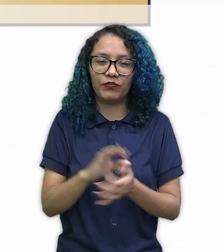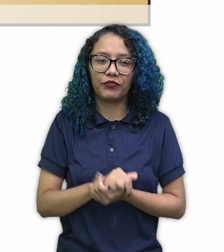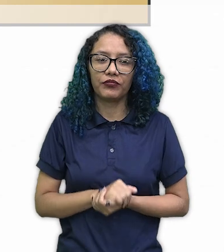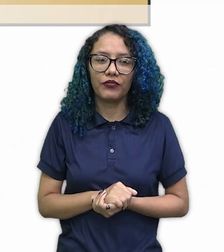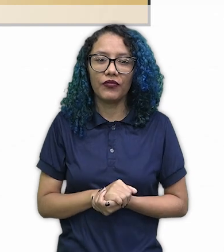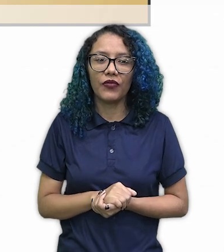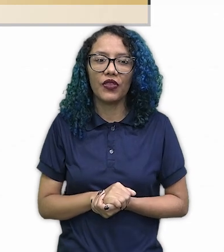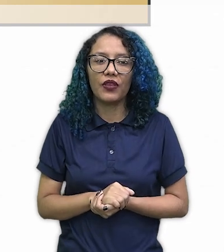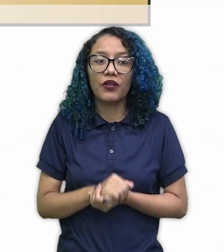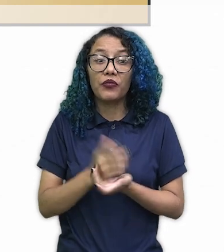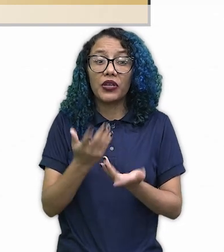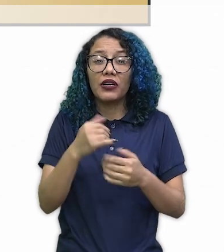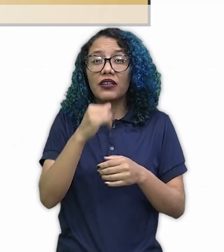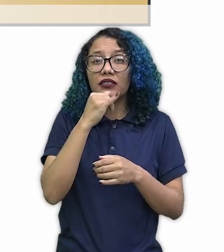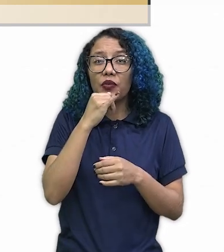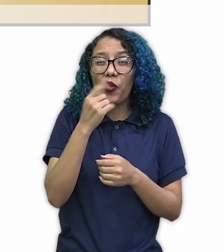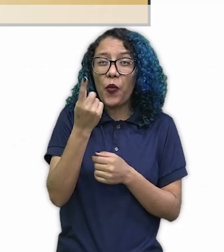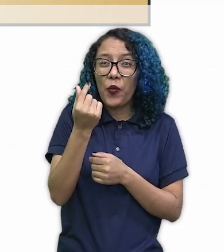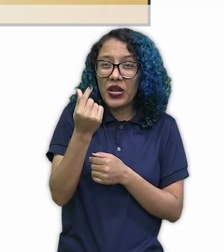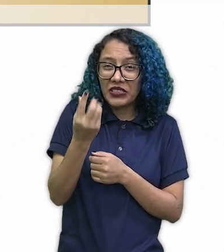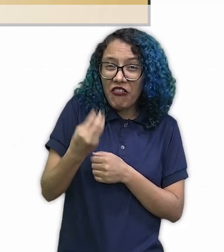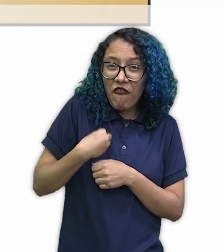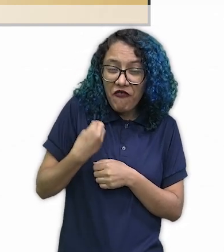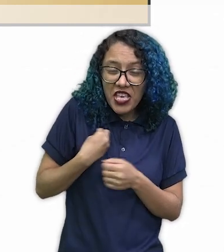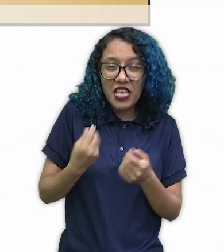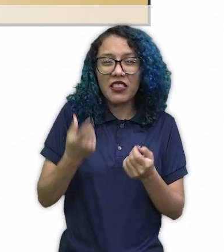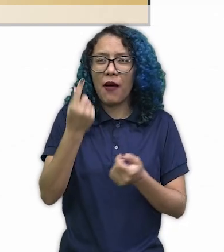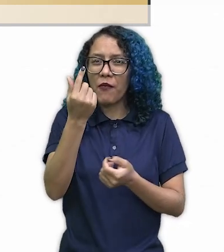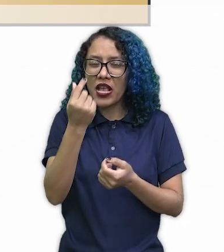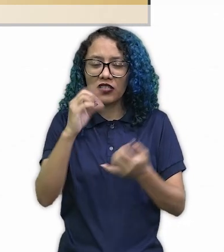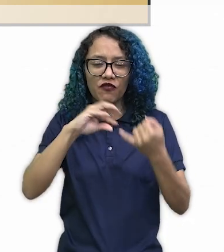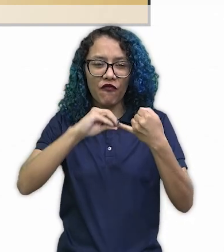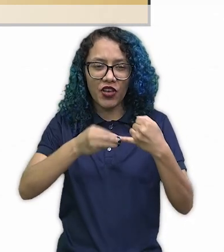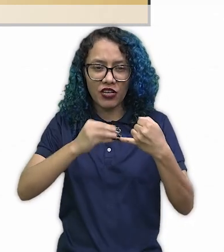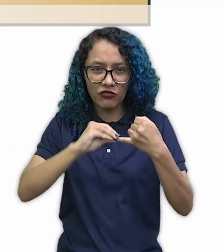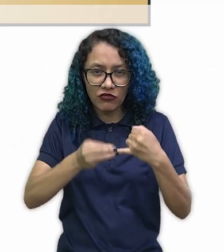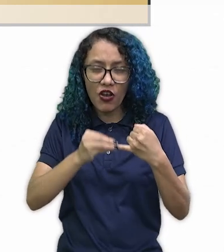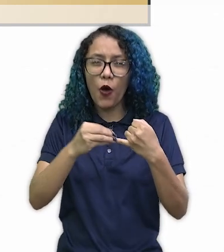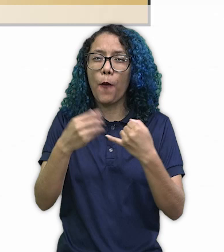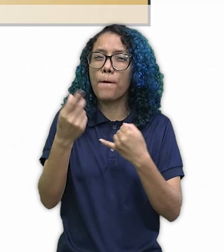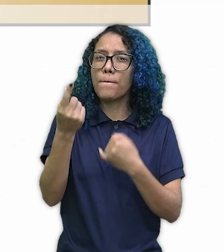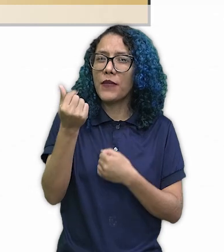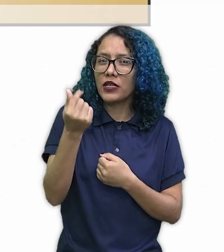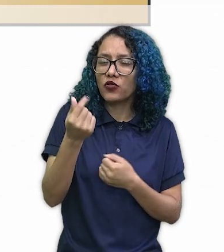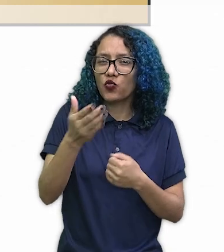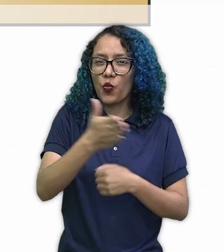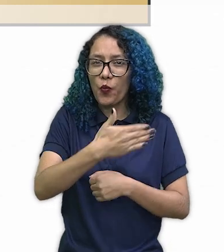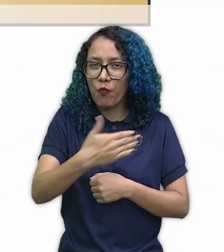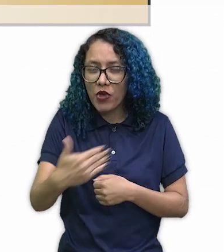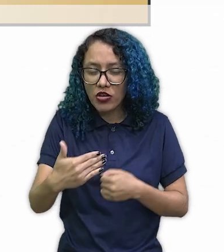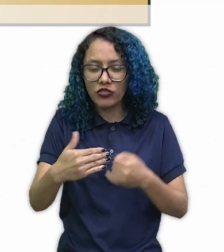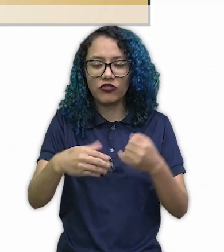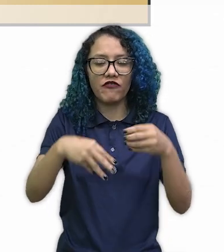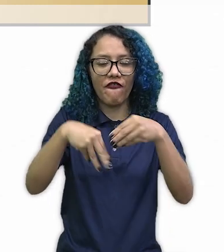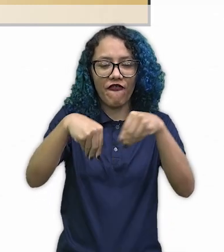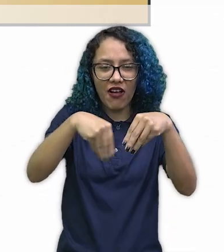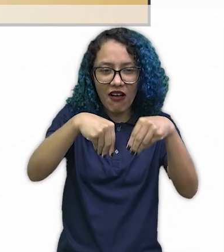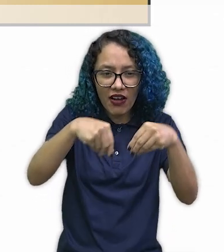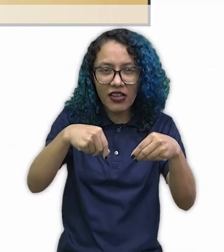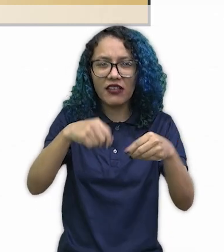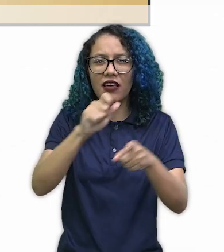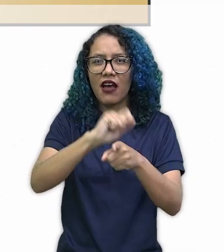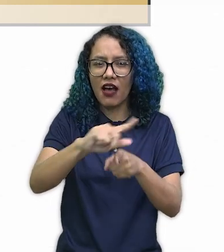não sabe que o custo de vida, o preço do feijão, do peixe, da